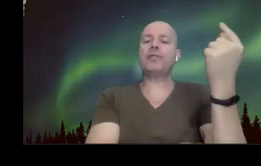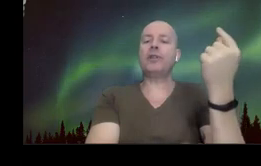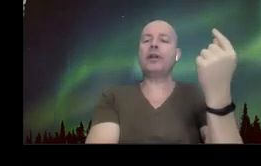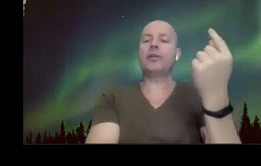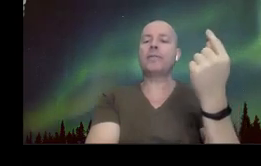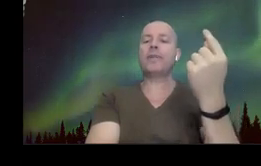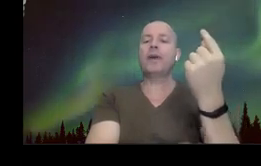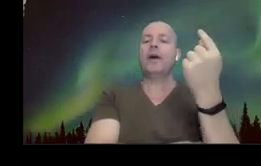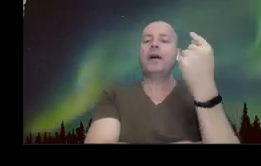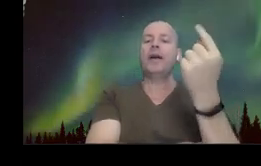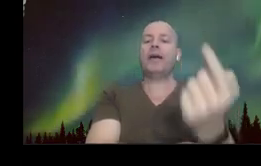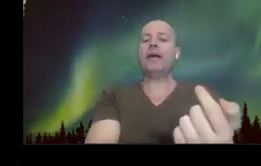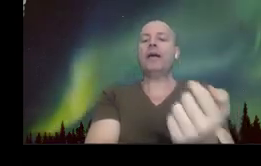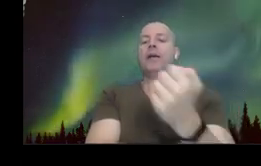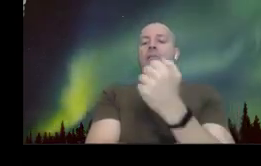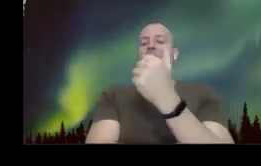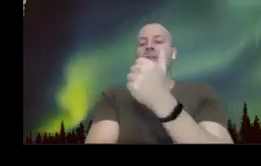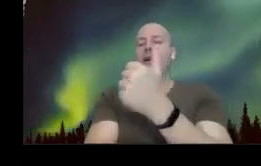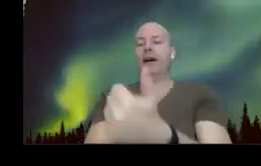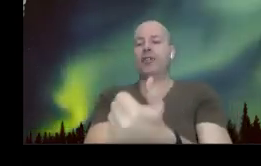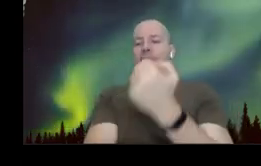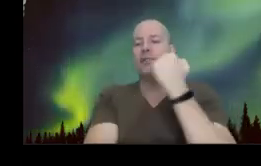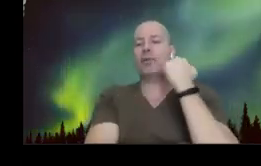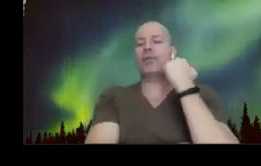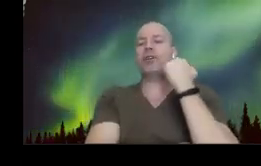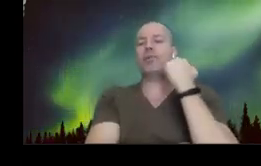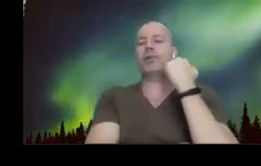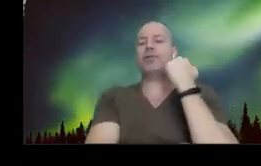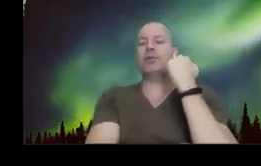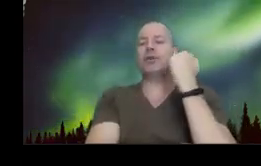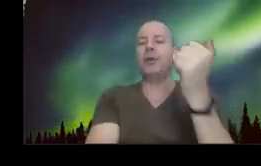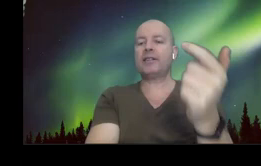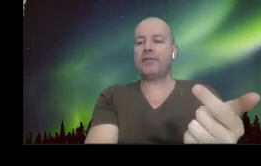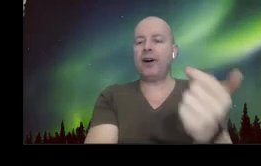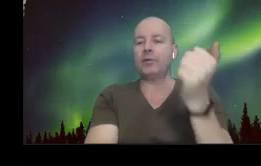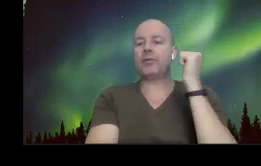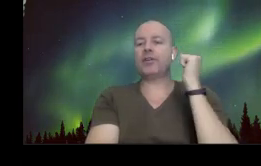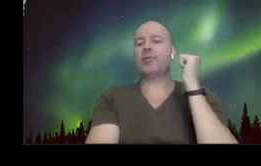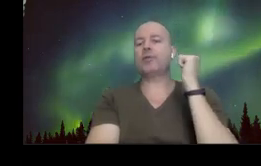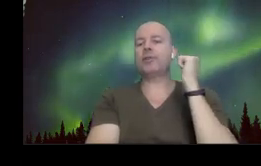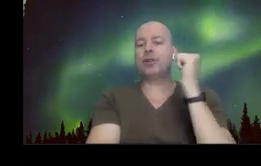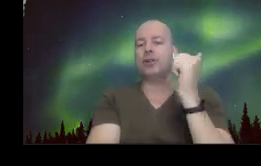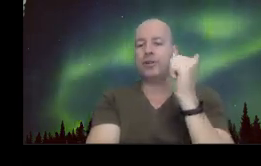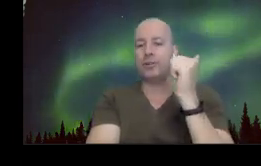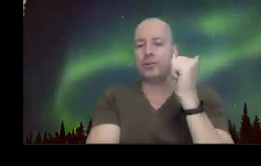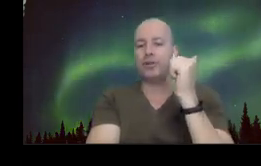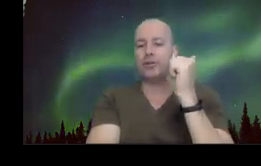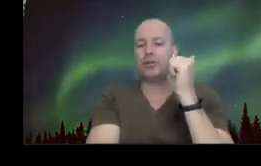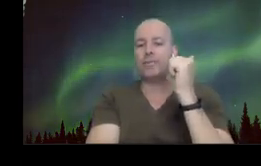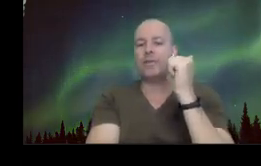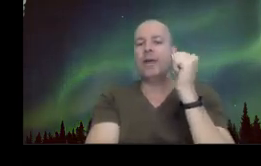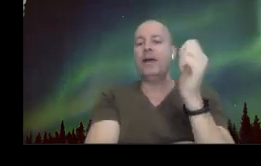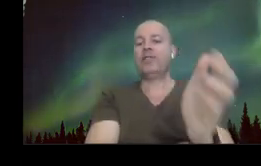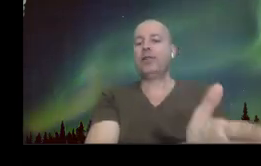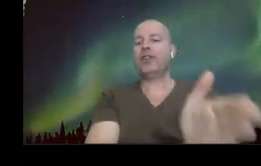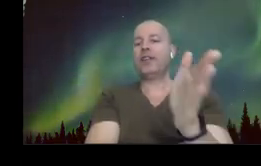unidade de conservação inteira. E aí, mata a vegetação que você quer proteger, mata a fauna que você quer proteger e assim por